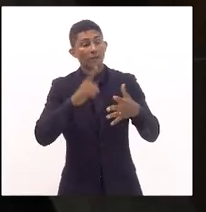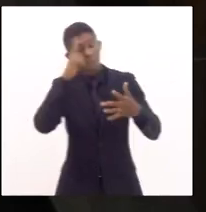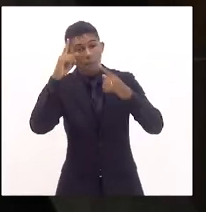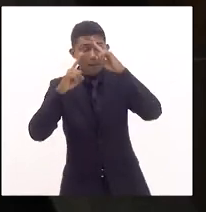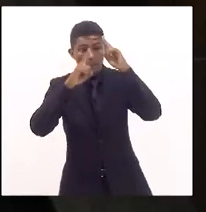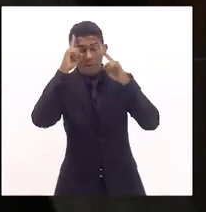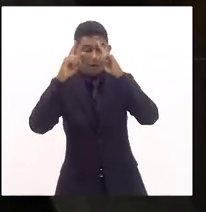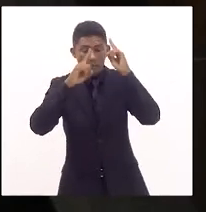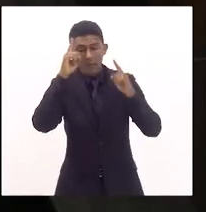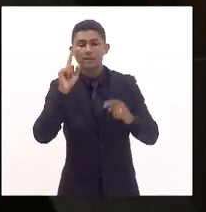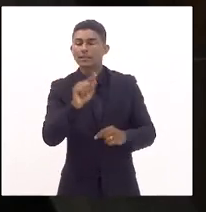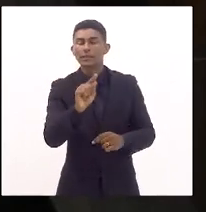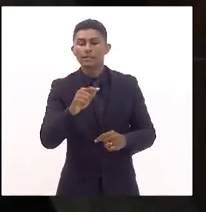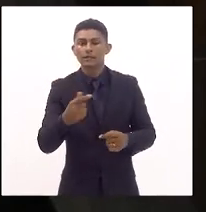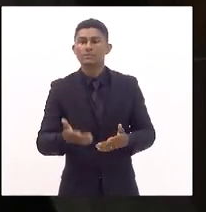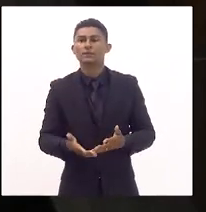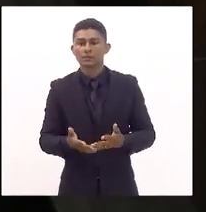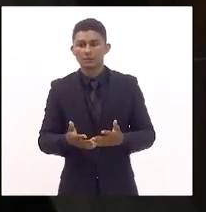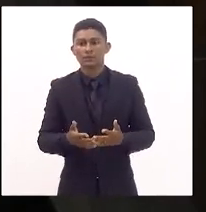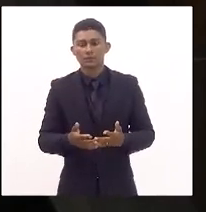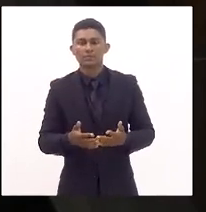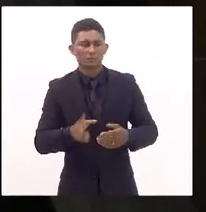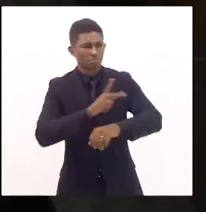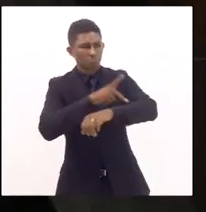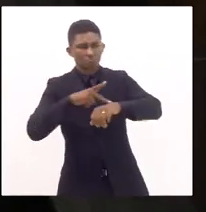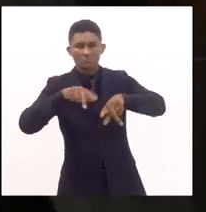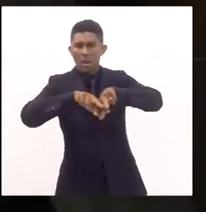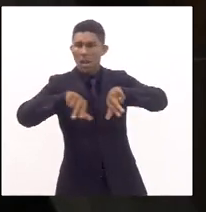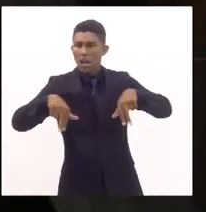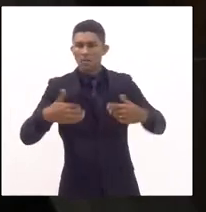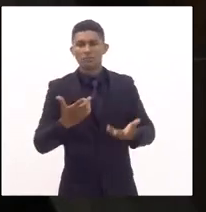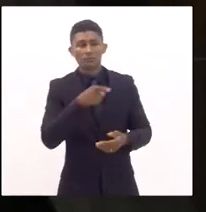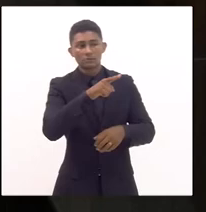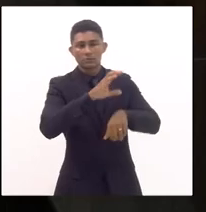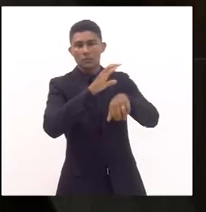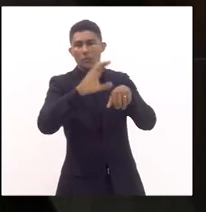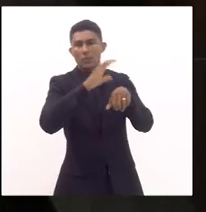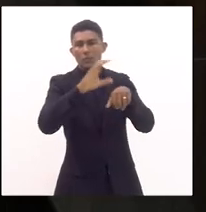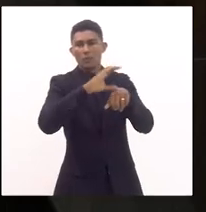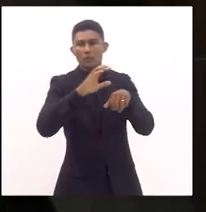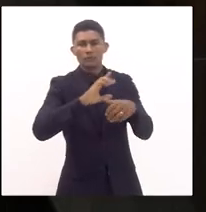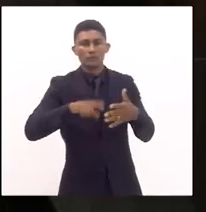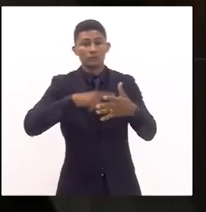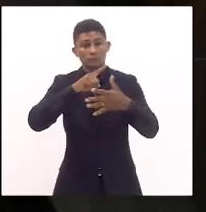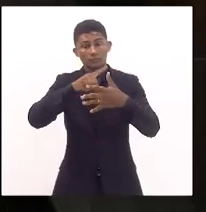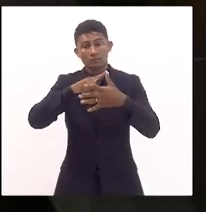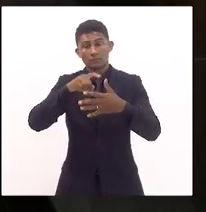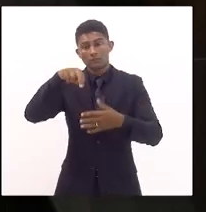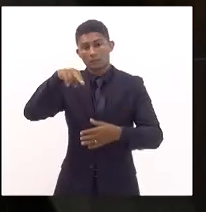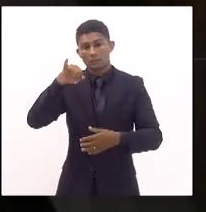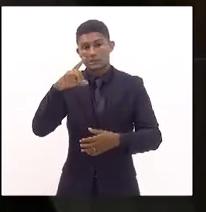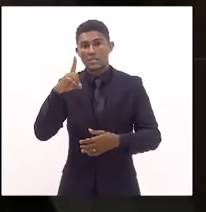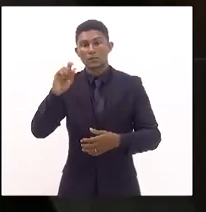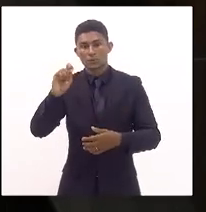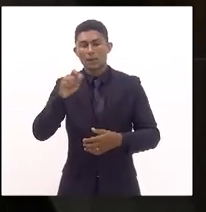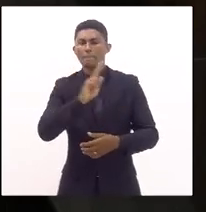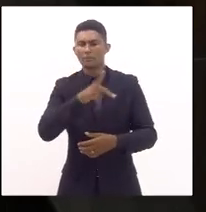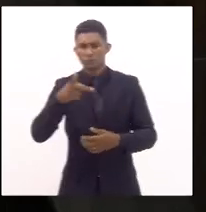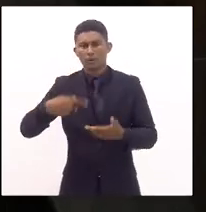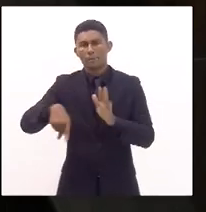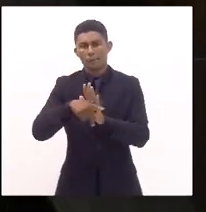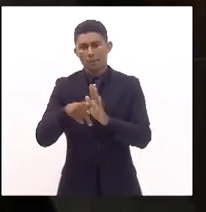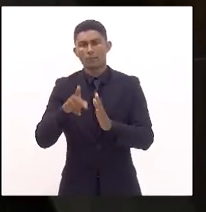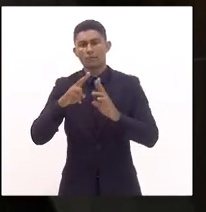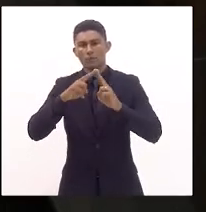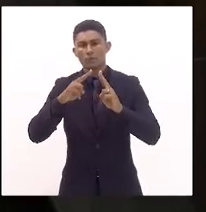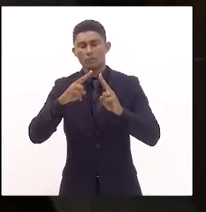principais mentoras teóricas, pedagógicas, epistemológicas daquele curso, me refiro a Nilda Alves, professora da UF, professora da